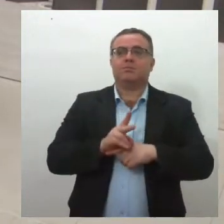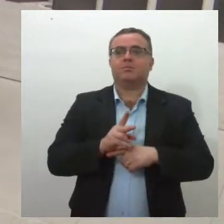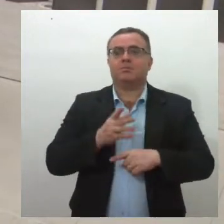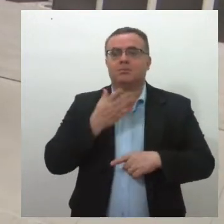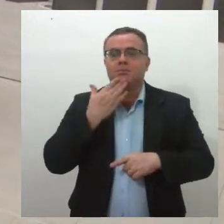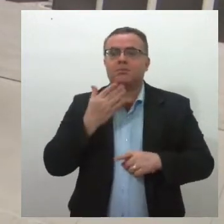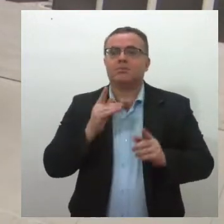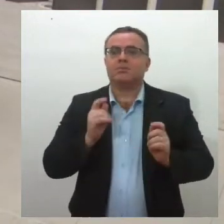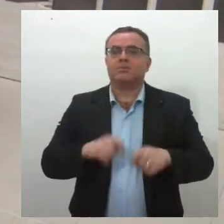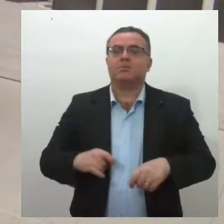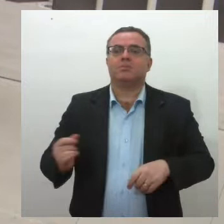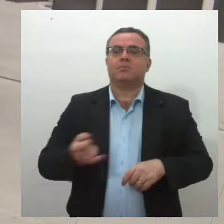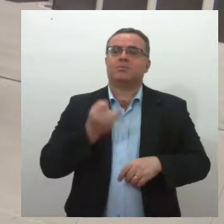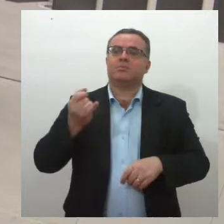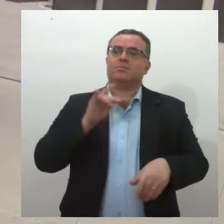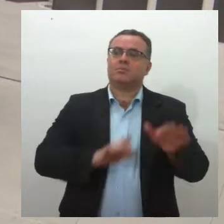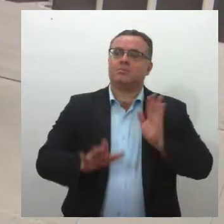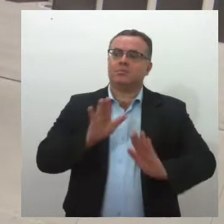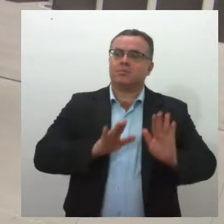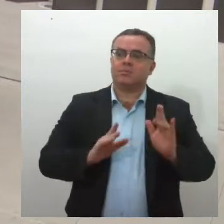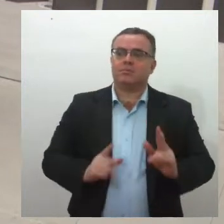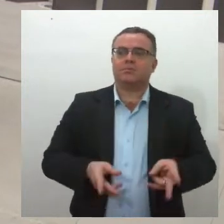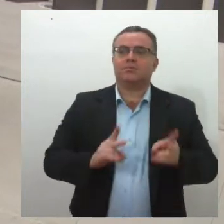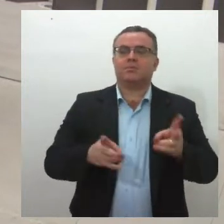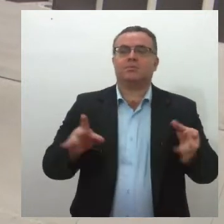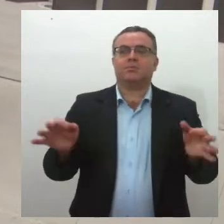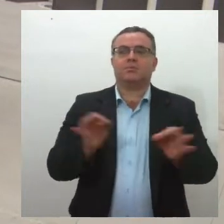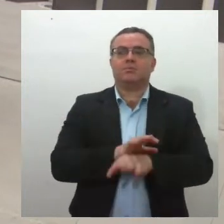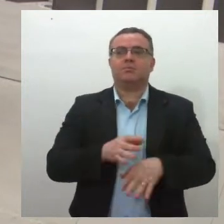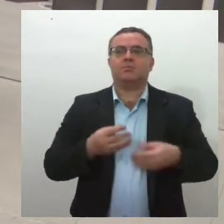É importante também ter esse cuidado quando for fazer um empréstimo.